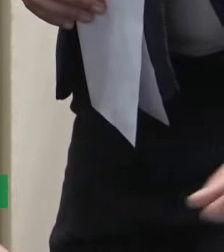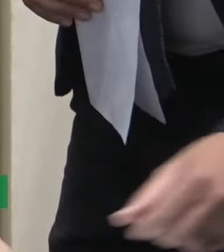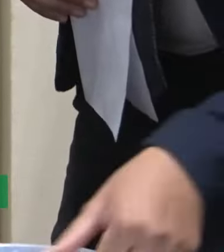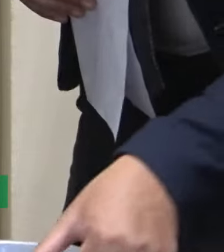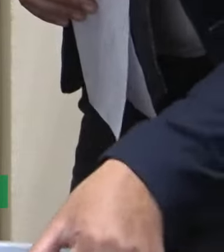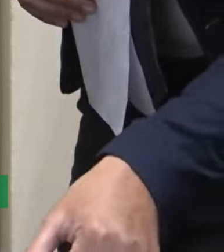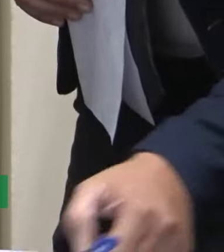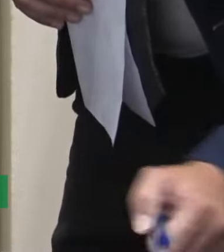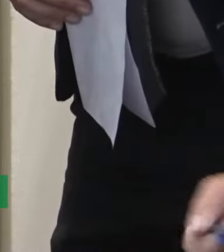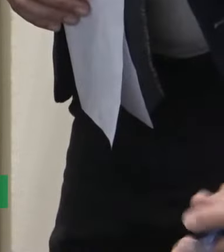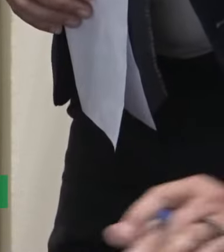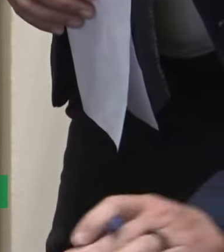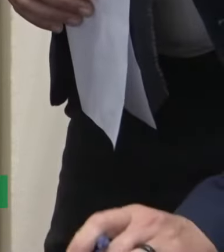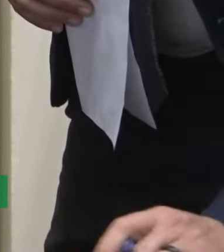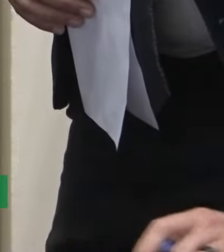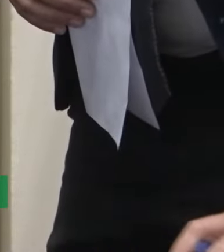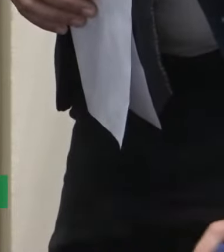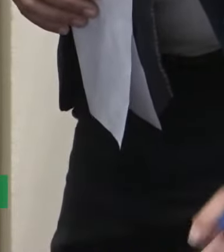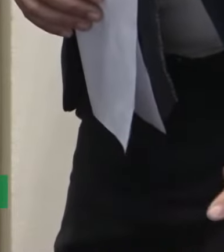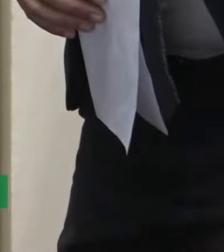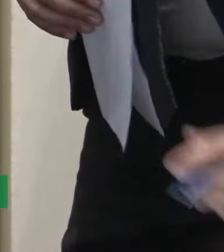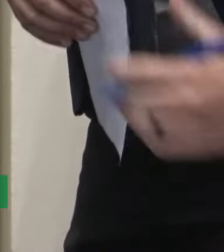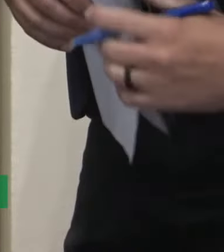por até 10